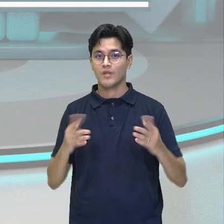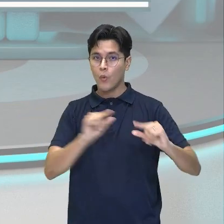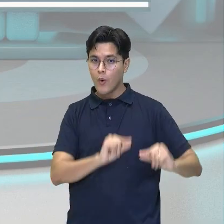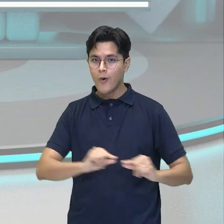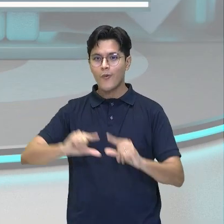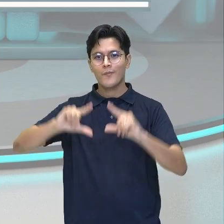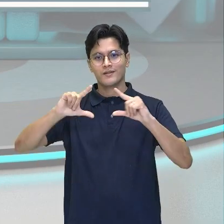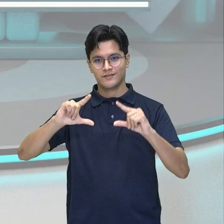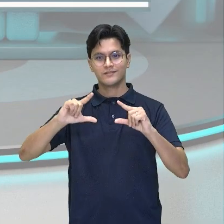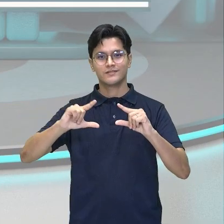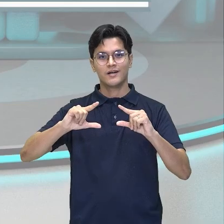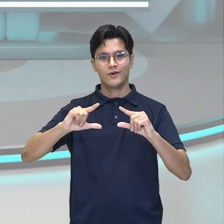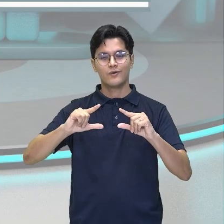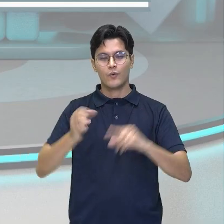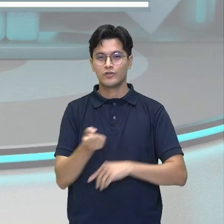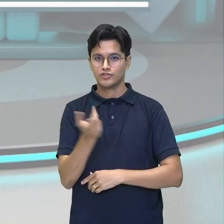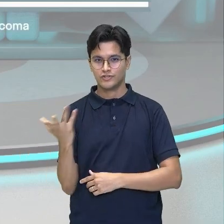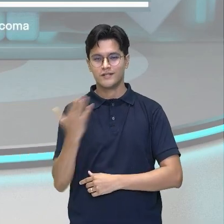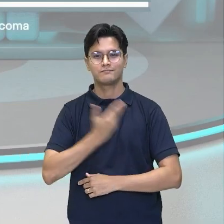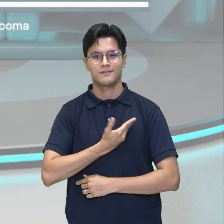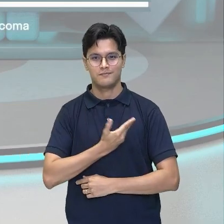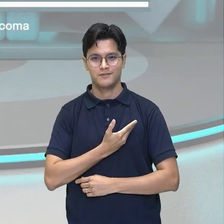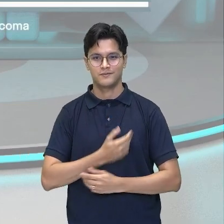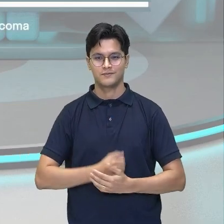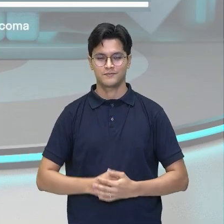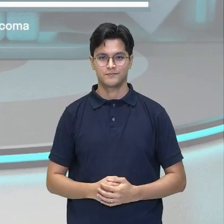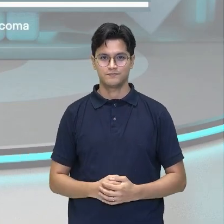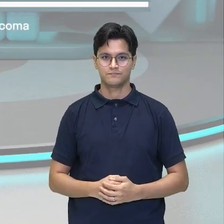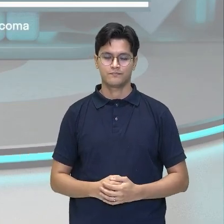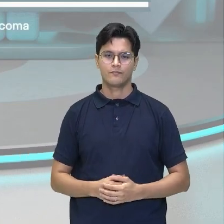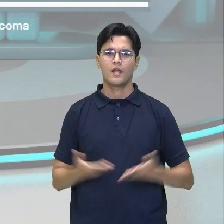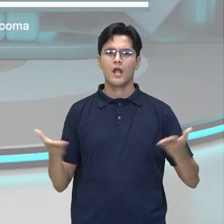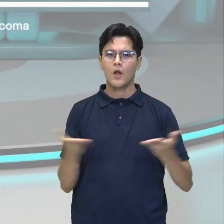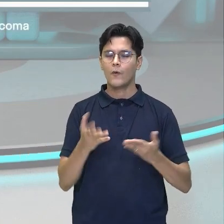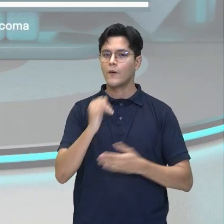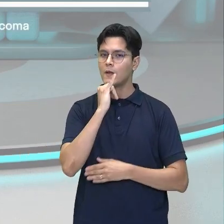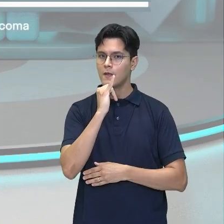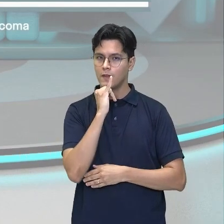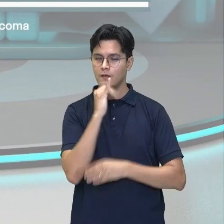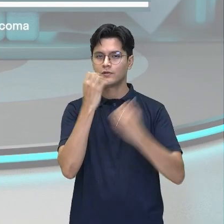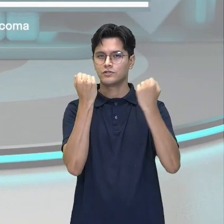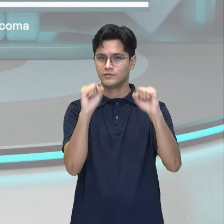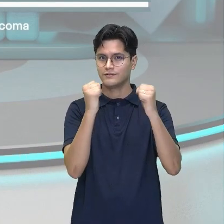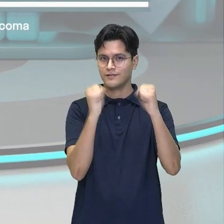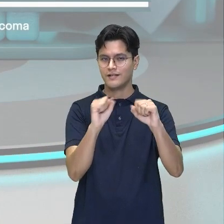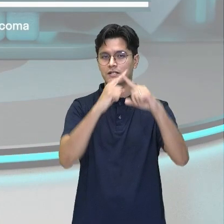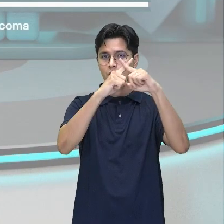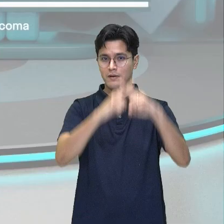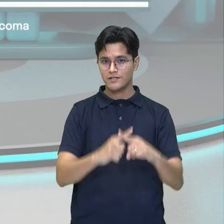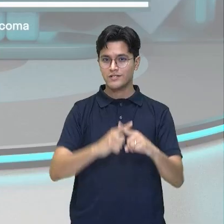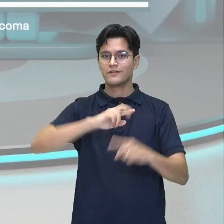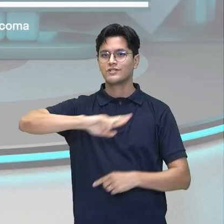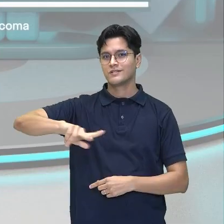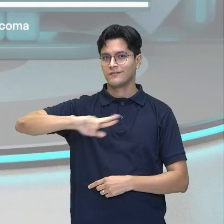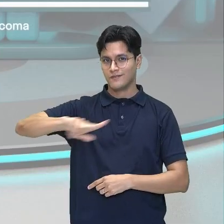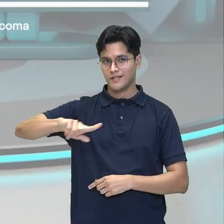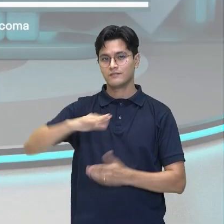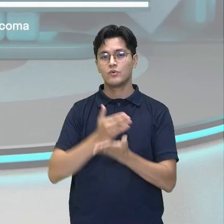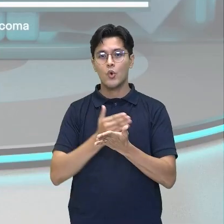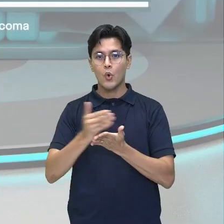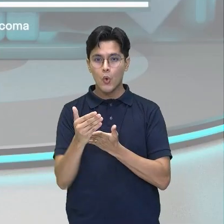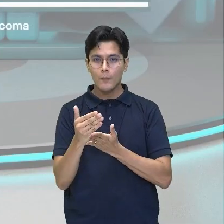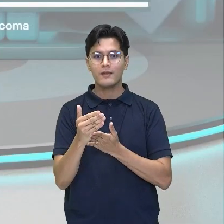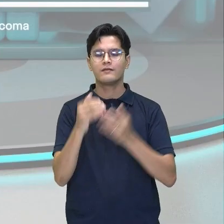círculo social. Vamos ver agora também exemplos da ginástica não competitiva. Começando com a ginástica